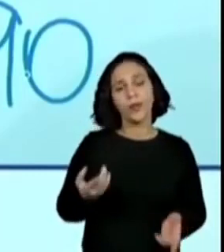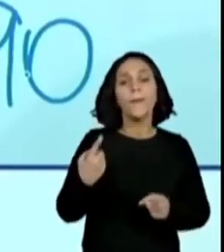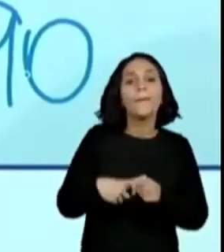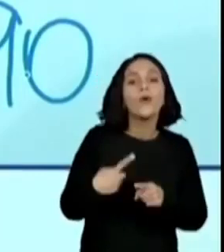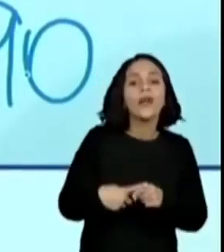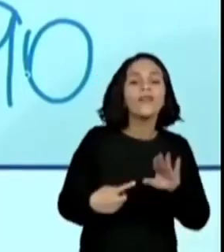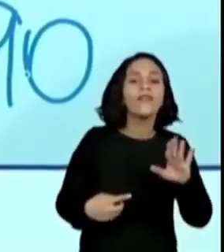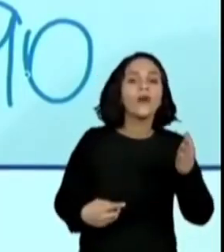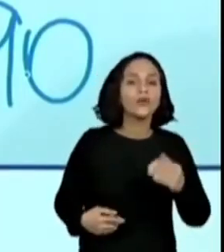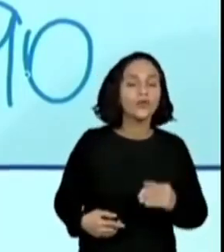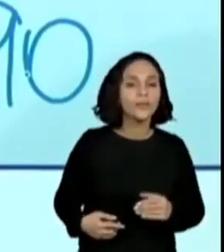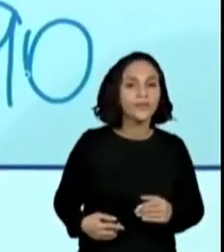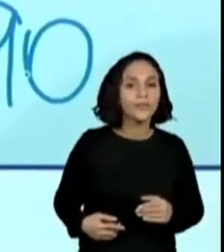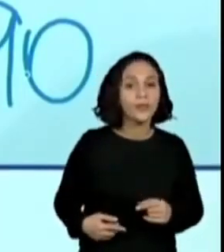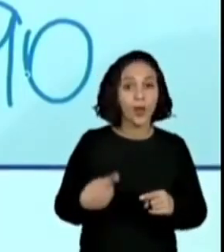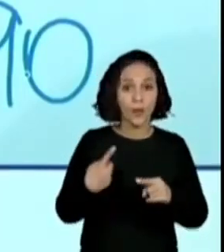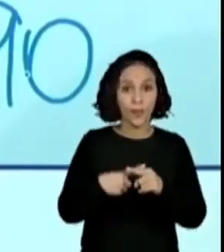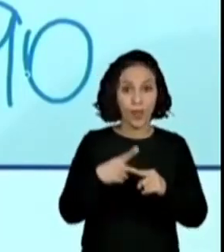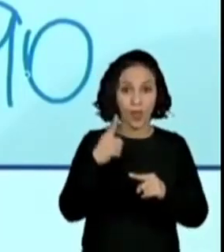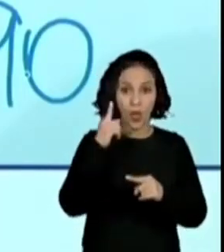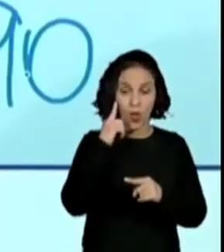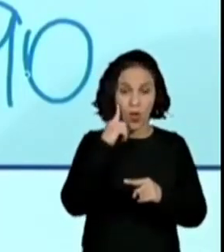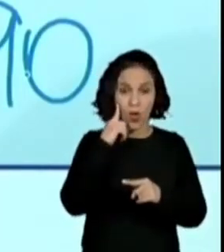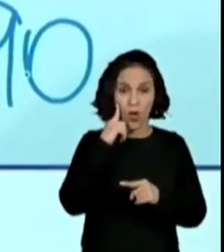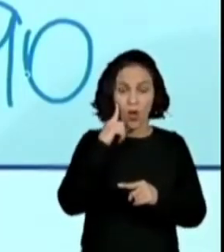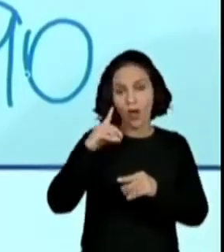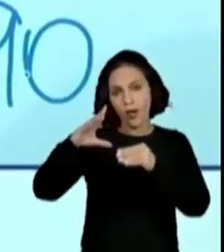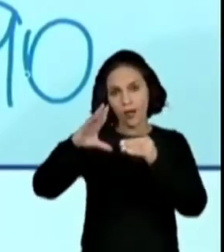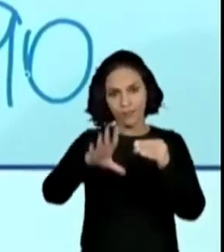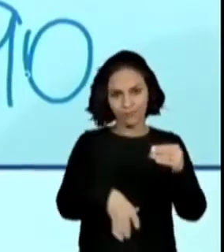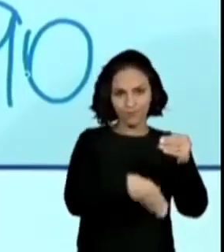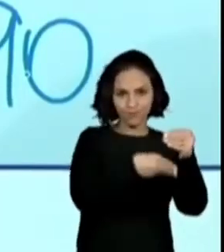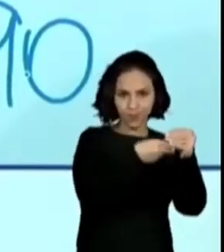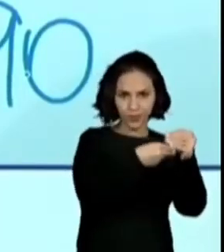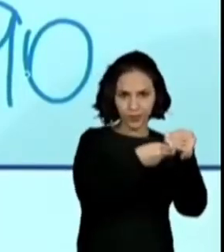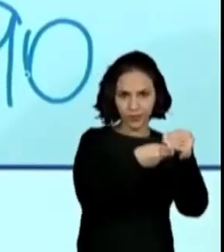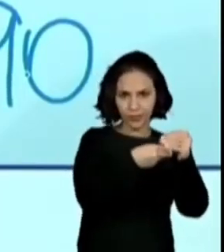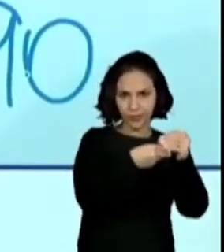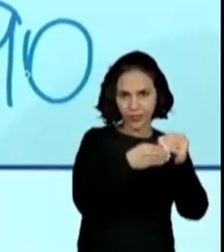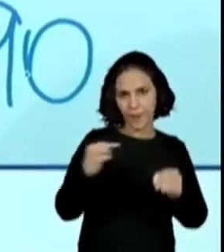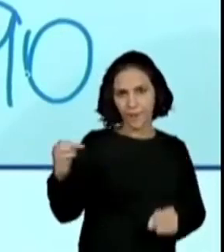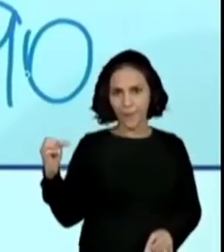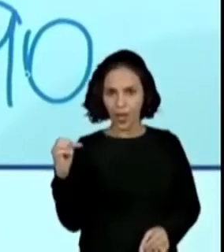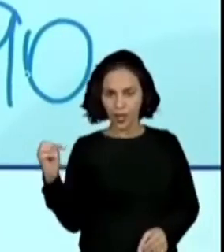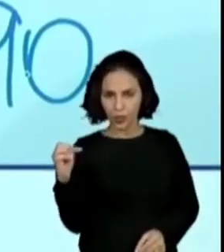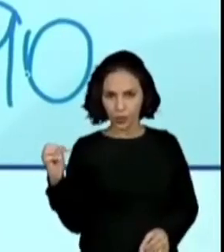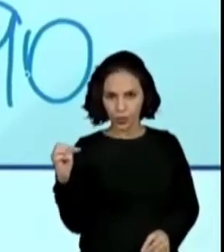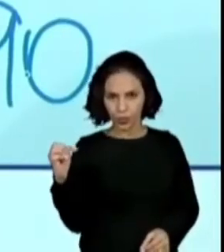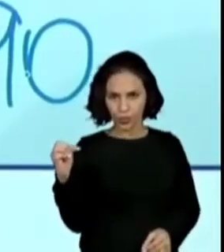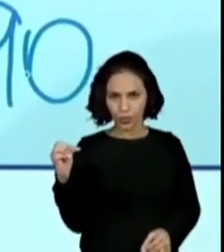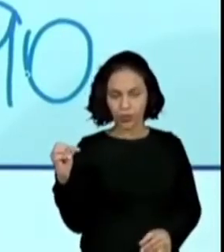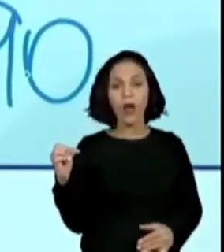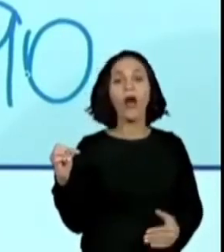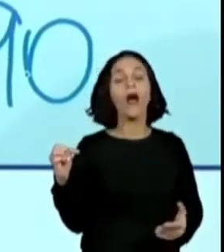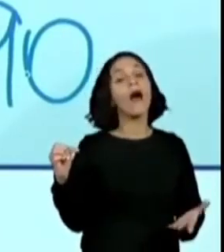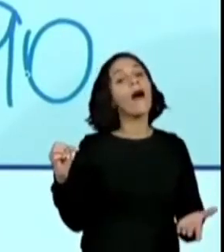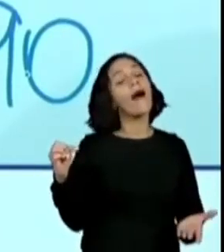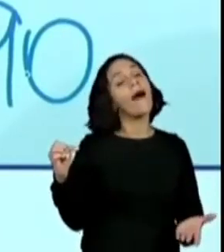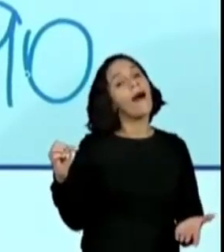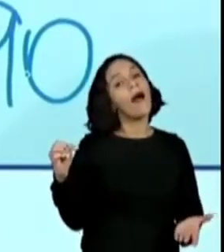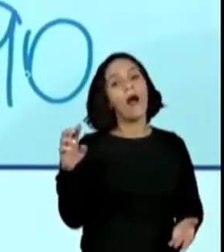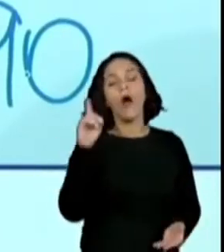por que que é falso ao somarem um membro e subtrair no outro o mesmo valor